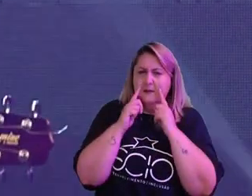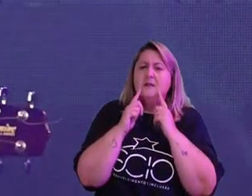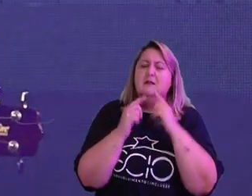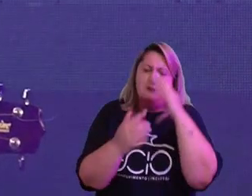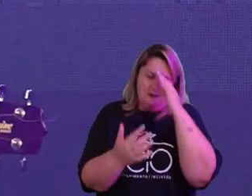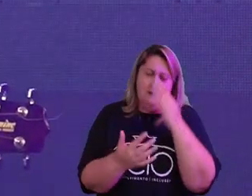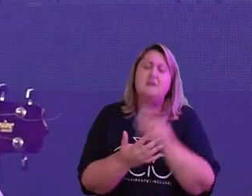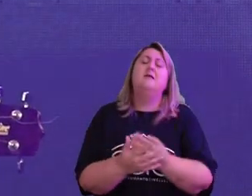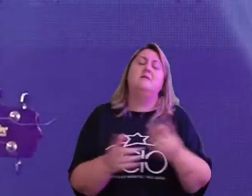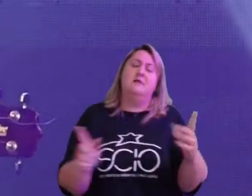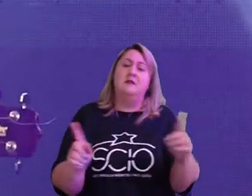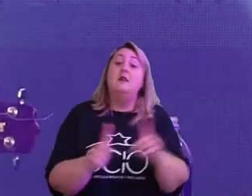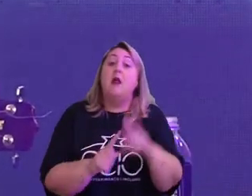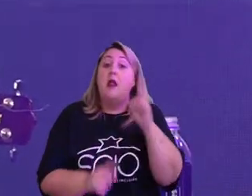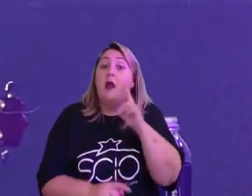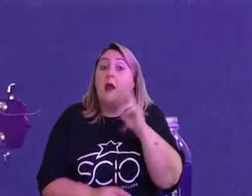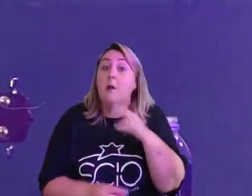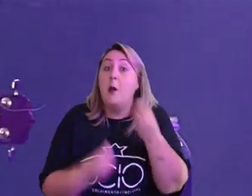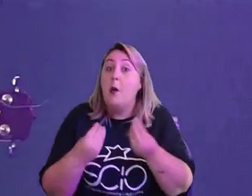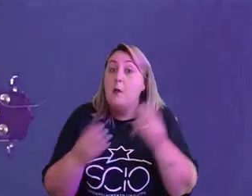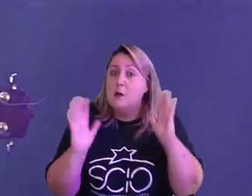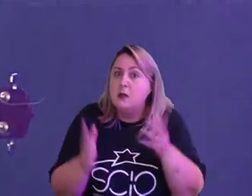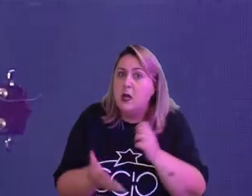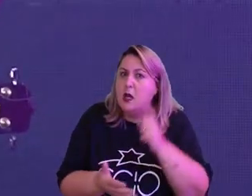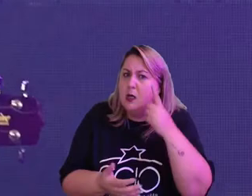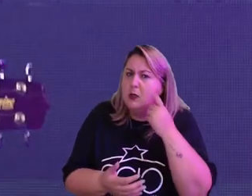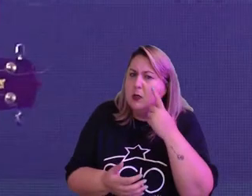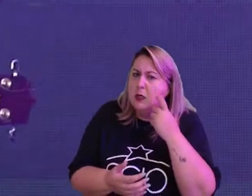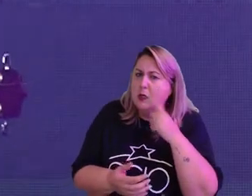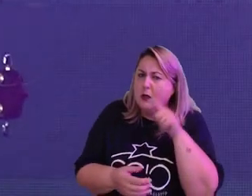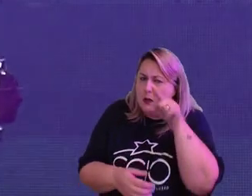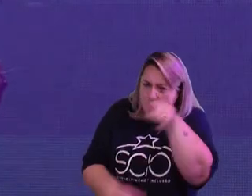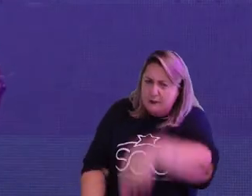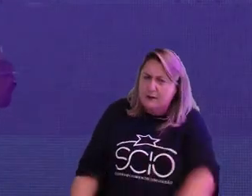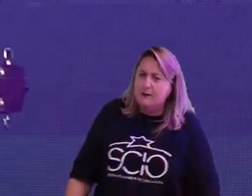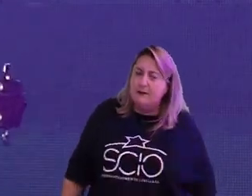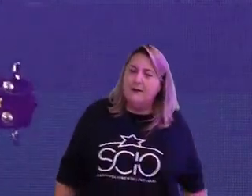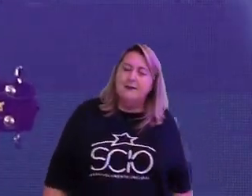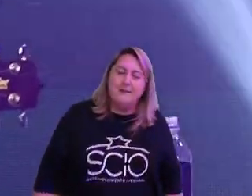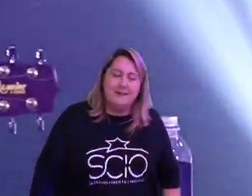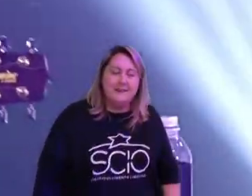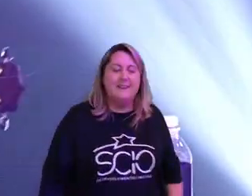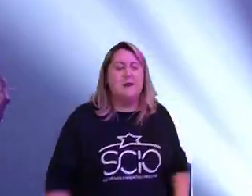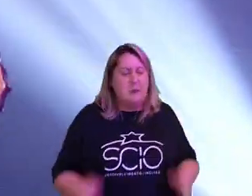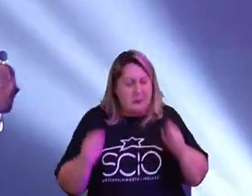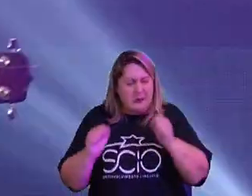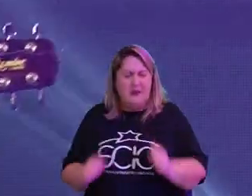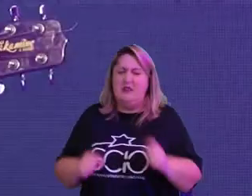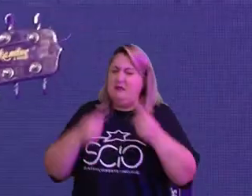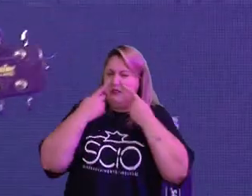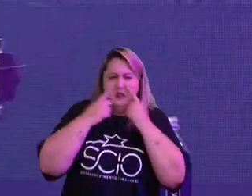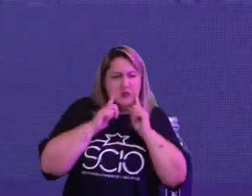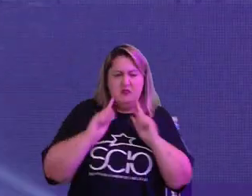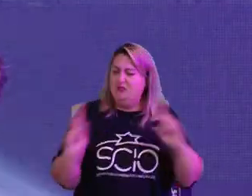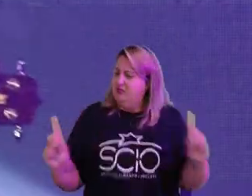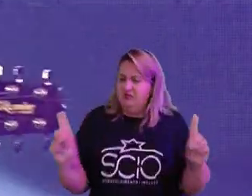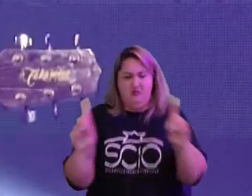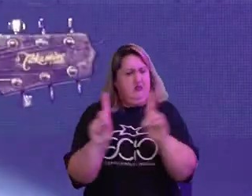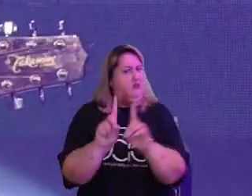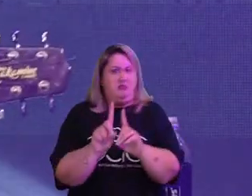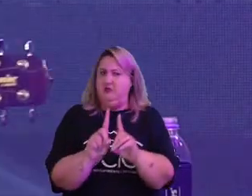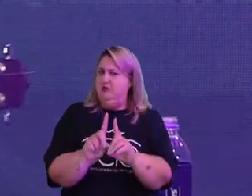E pode chorar, você se lembra o quanto eu chorei por você. Pode chorar, mas eu não volto pra